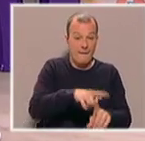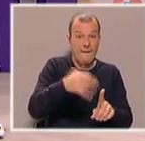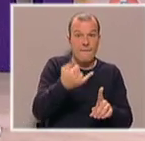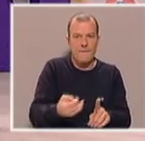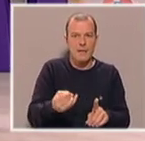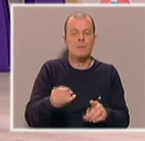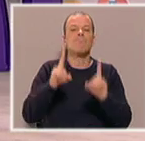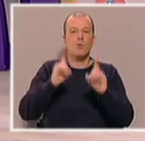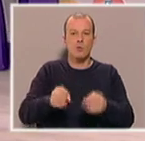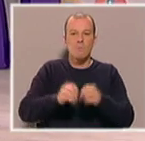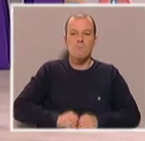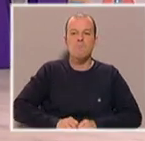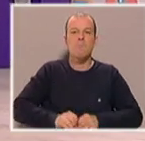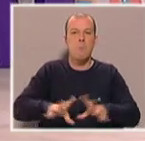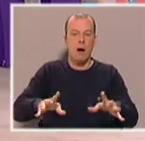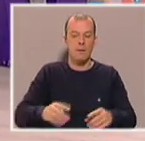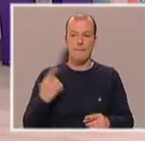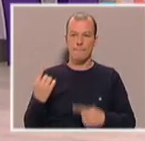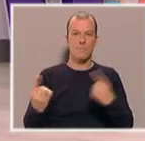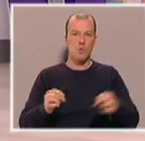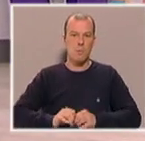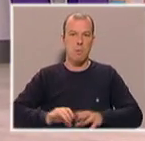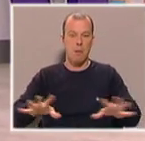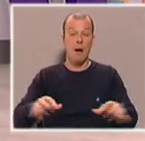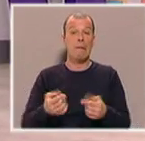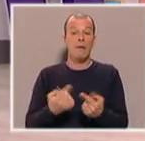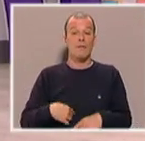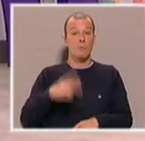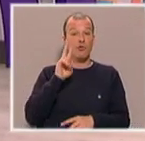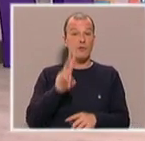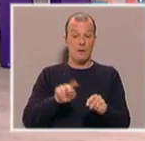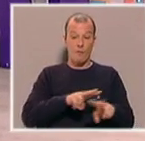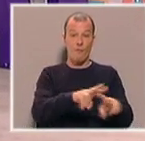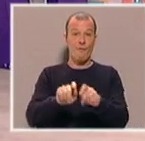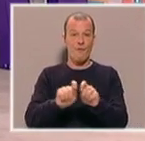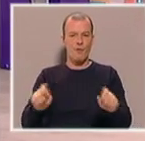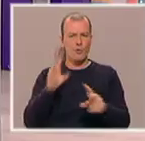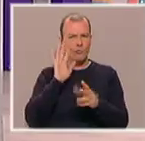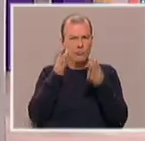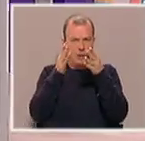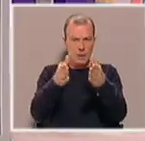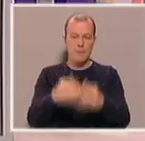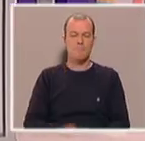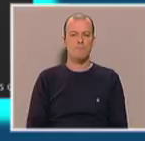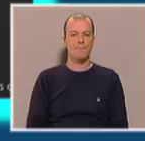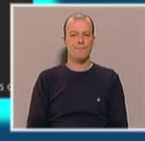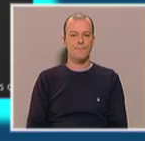a propagar-se de pessoa para pessoa. Vamos então ver aqui este vídeo. Sejam atentos.